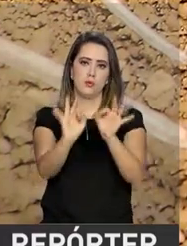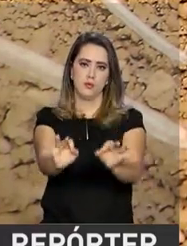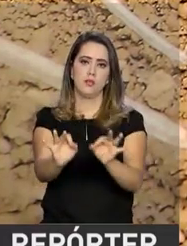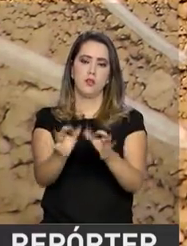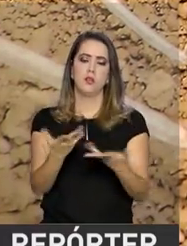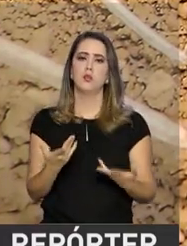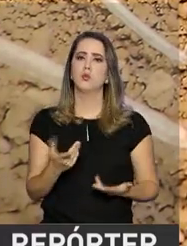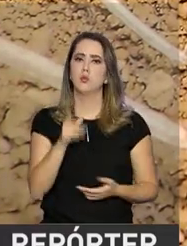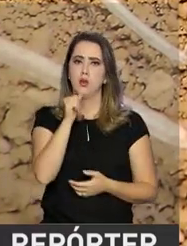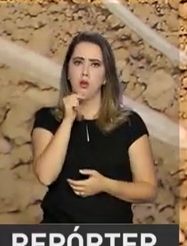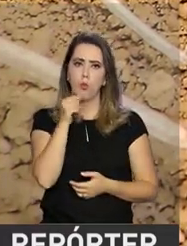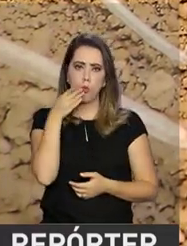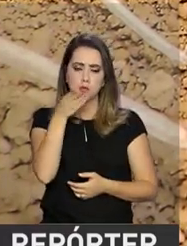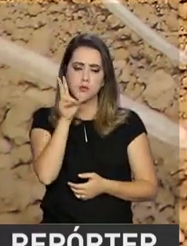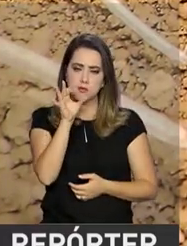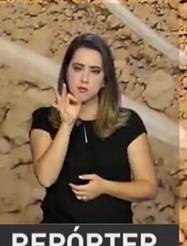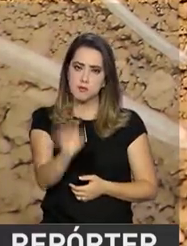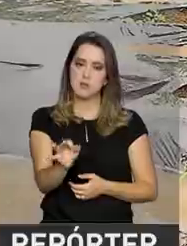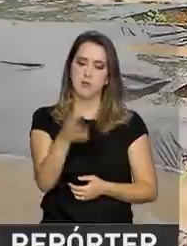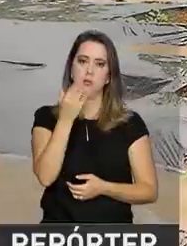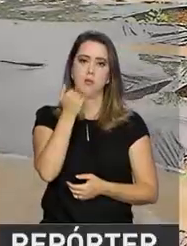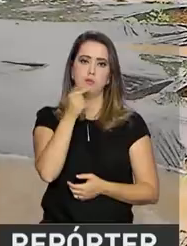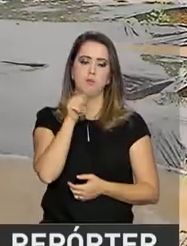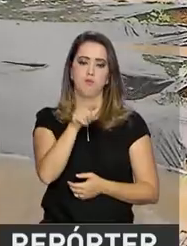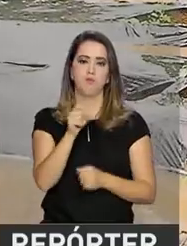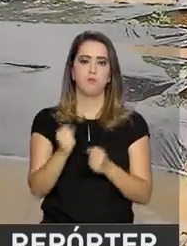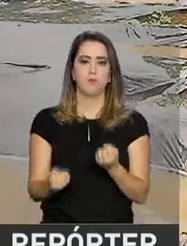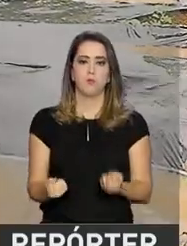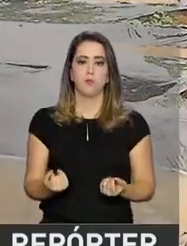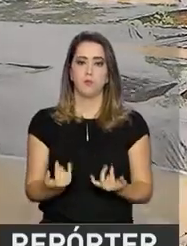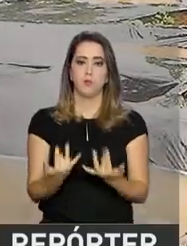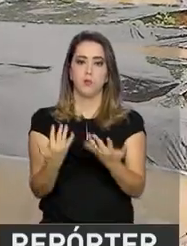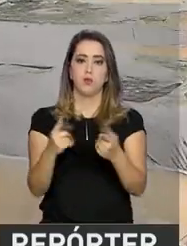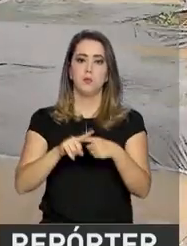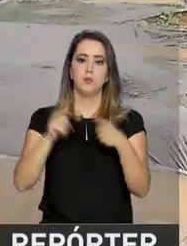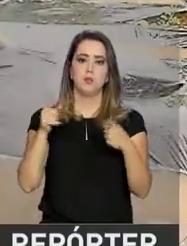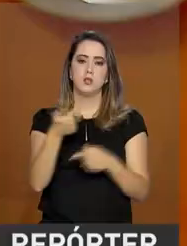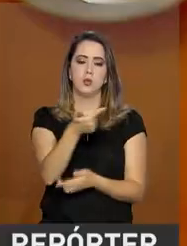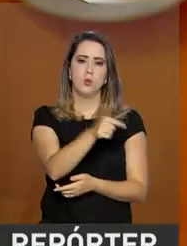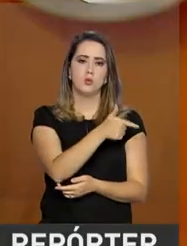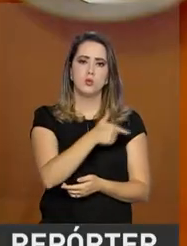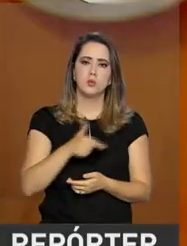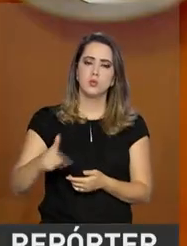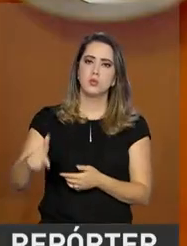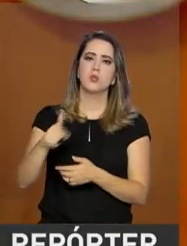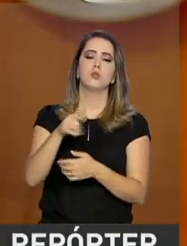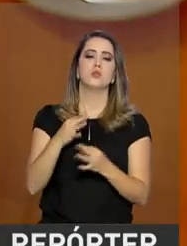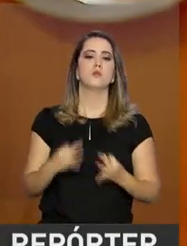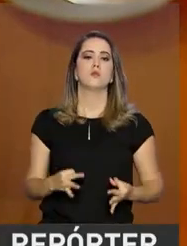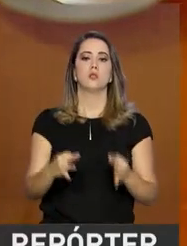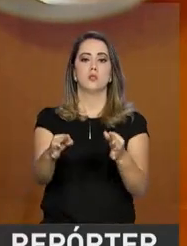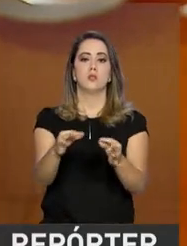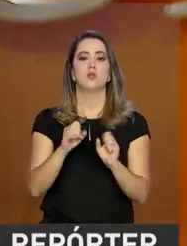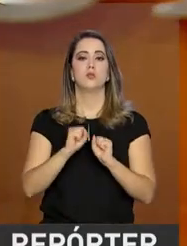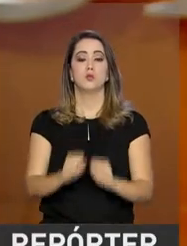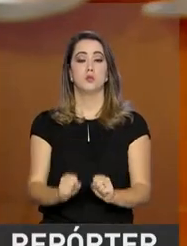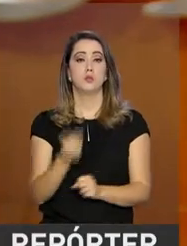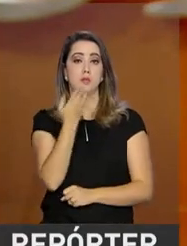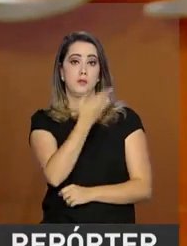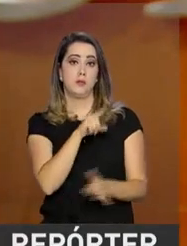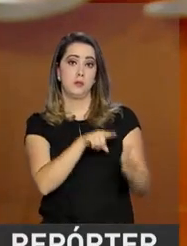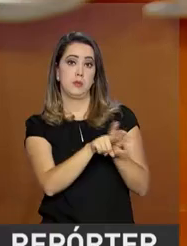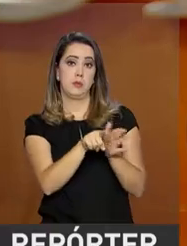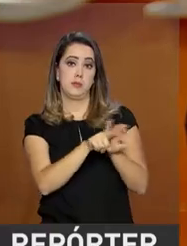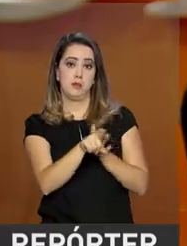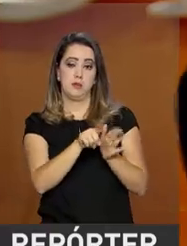forma sustentável na produção de alimentos mas há diversas tecnologias possíveis este pesquisador explica que os métodos